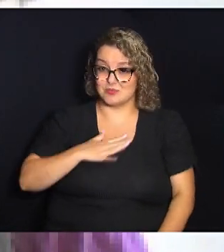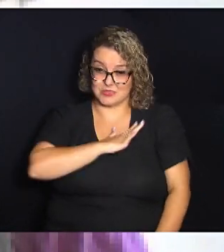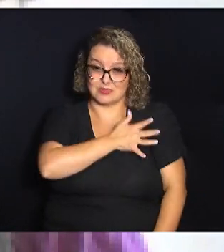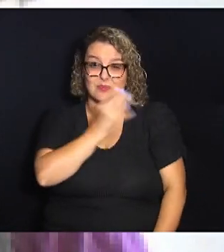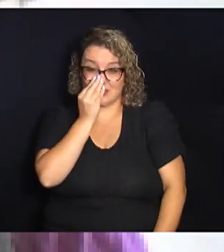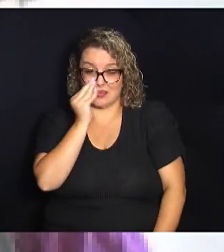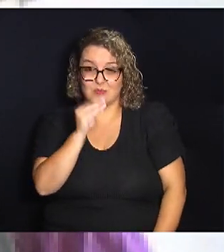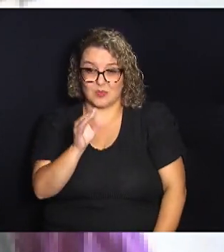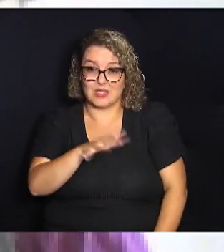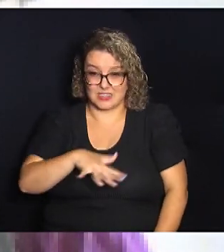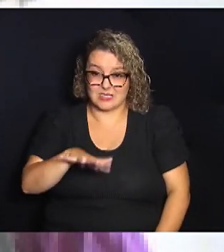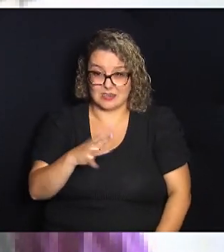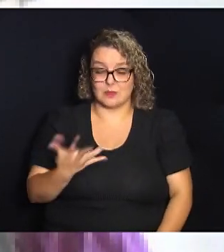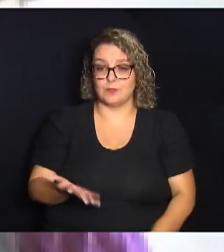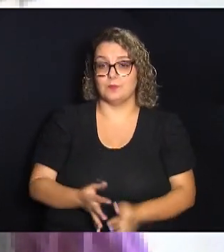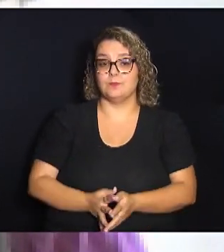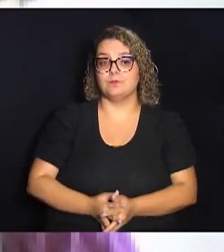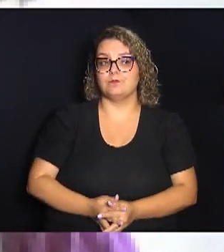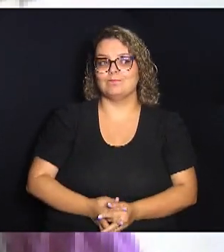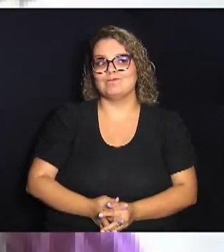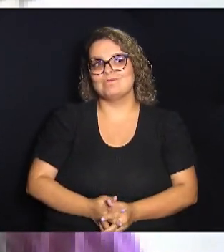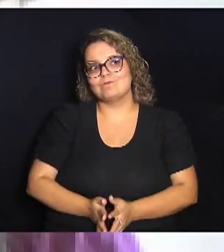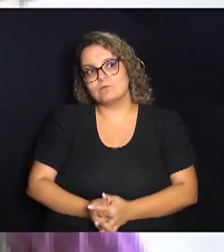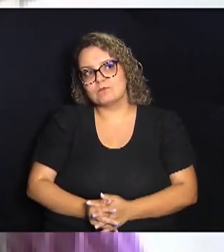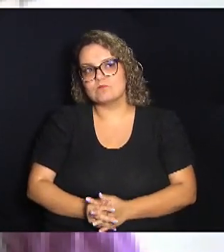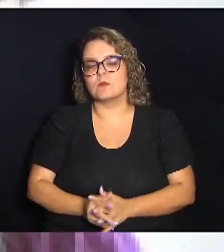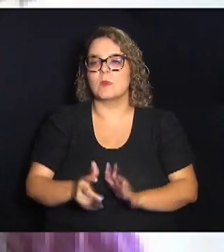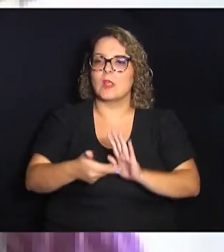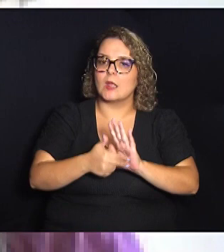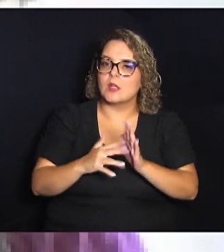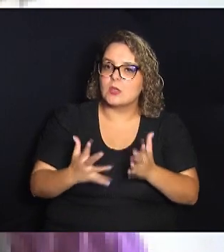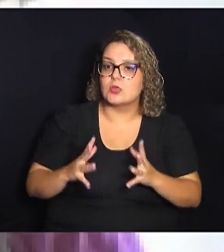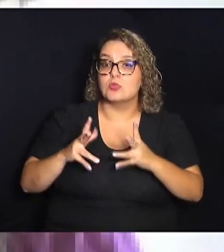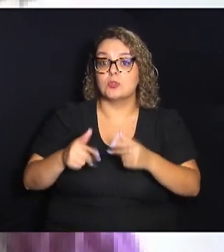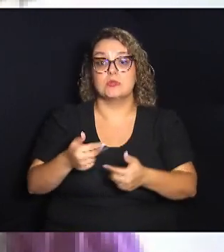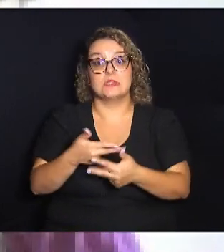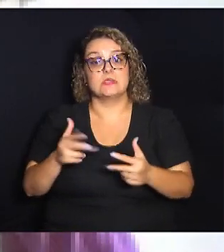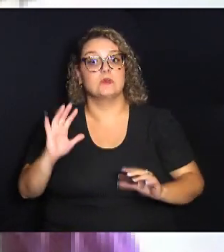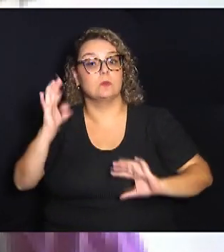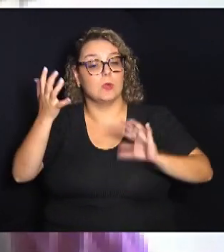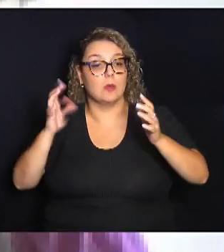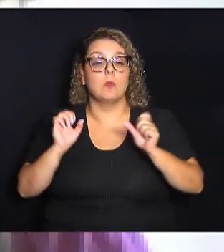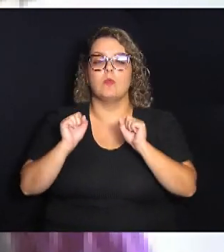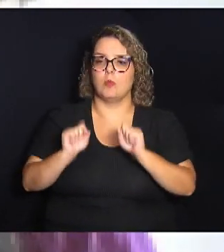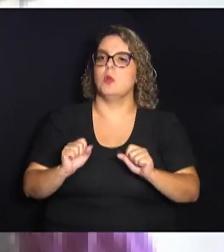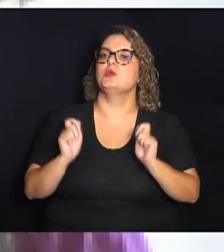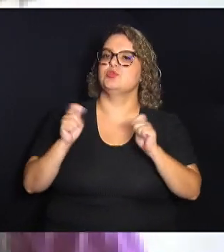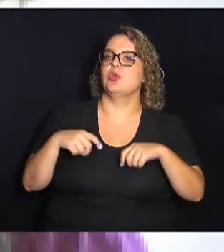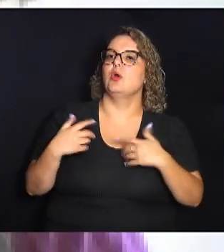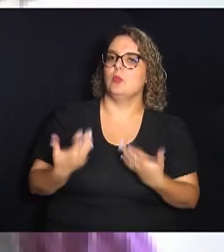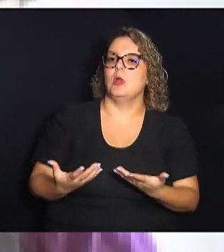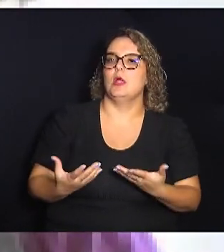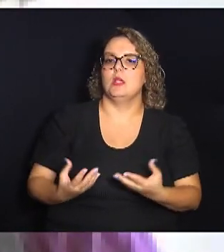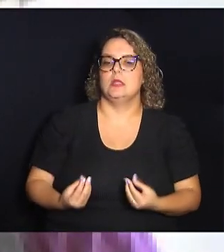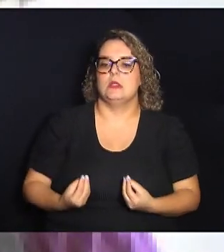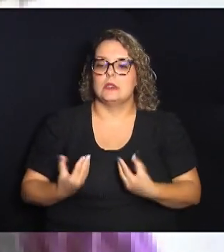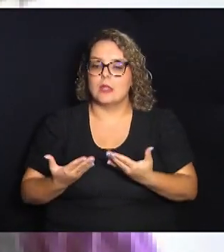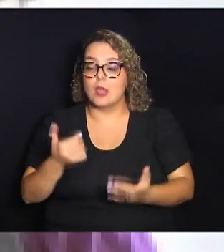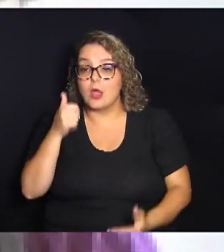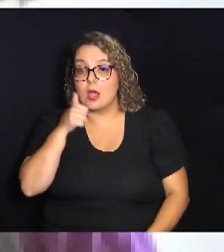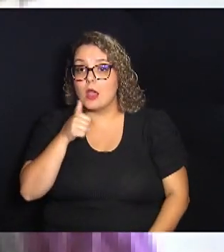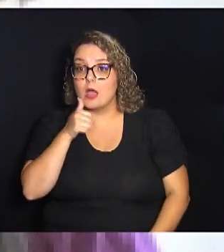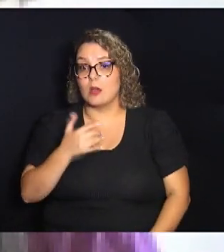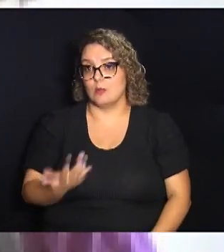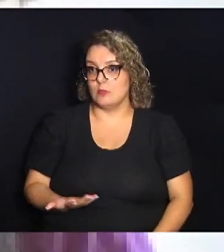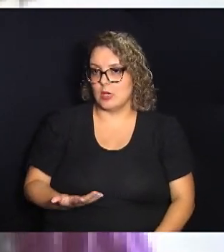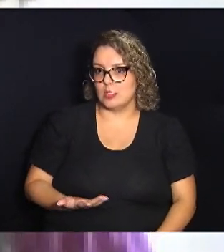grande sobre isso. E nesse sentido, todas essas coisas acontecendo podem realmente trazer para a mulher